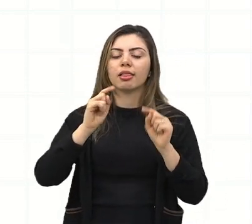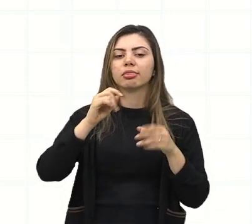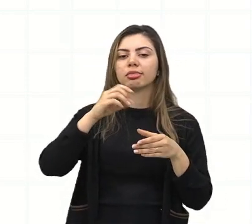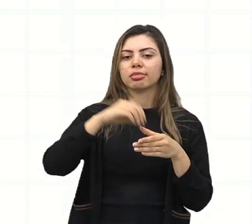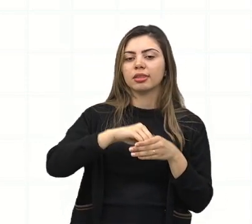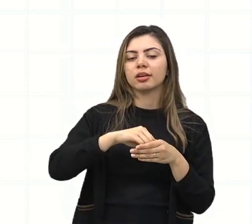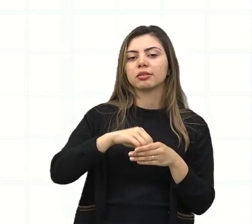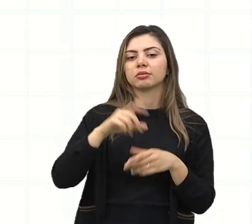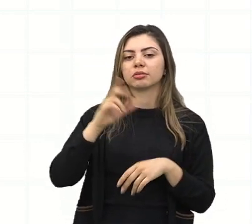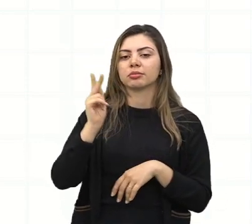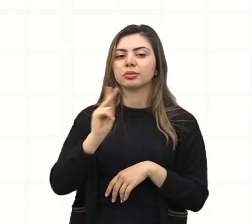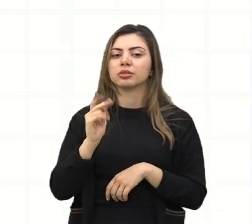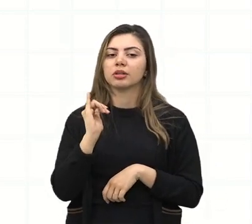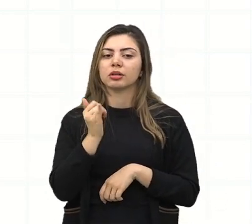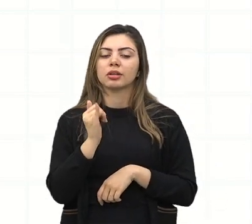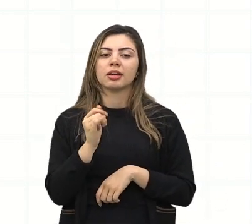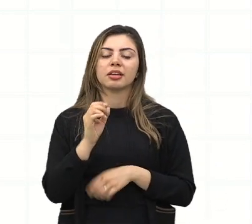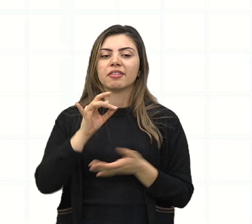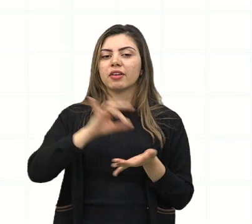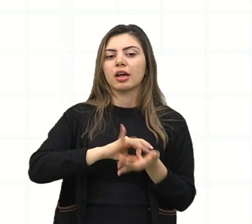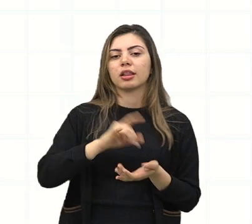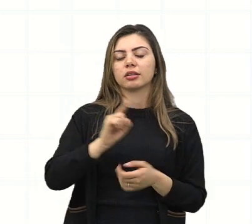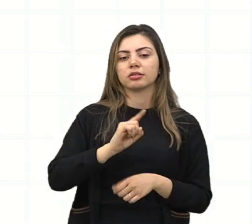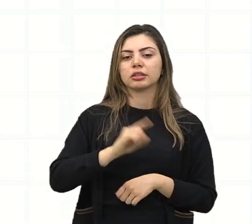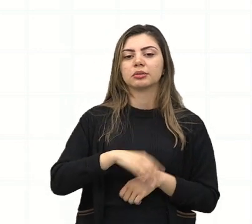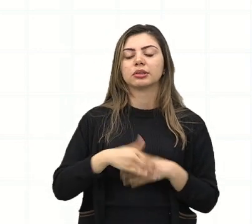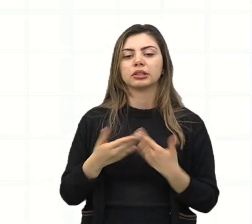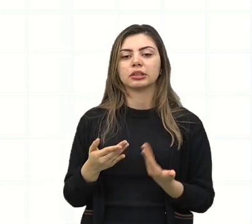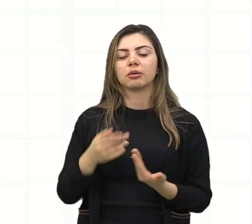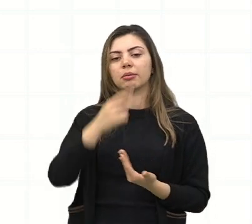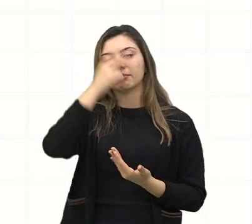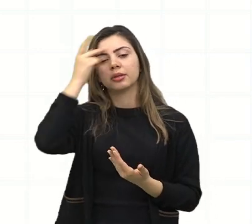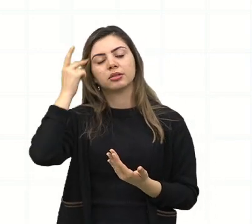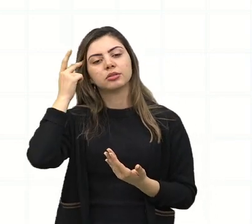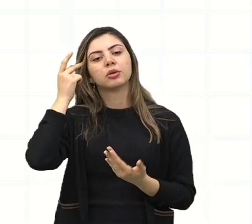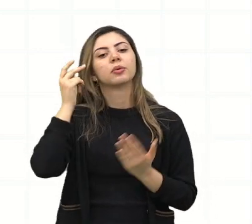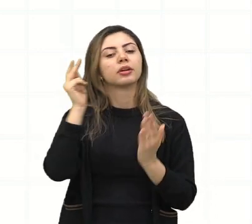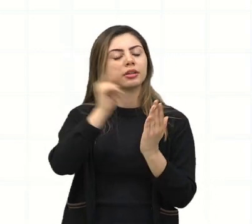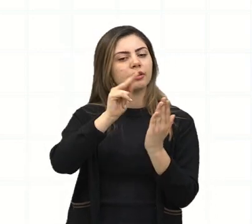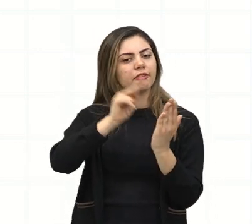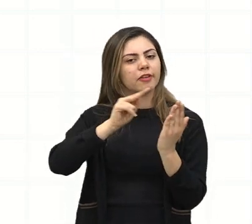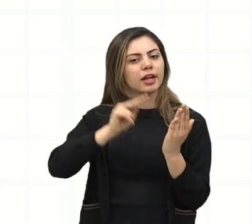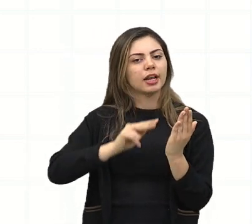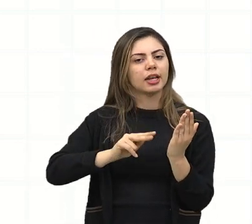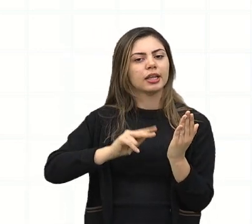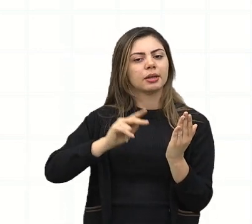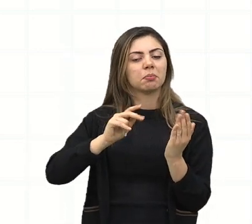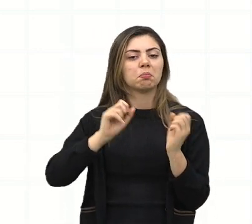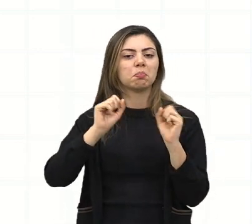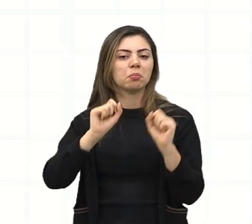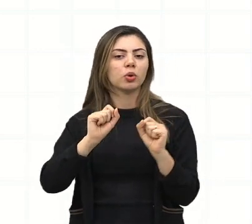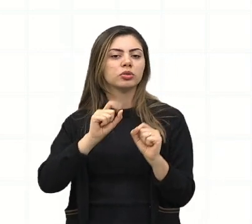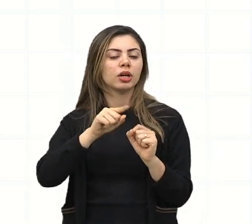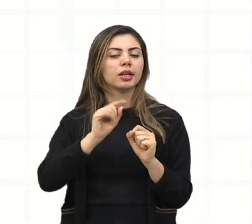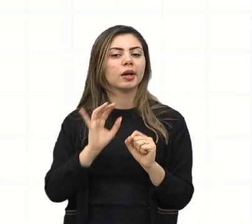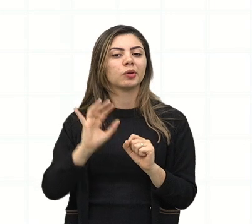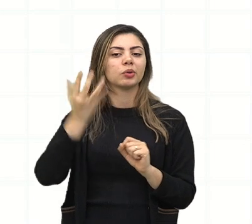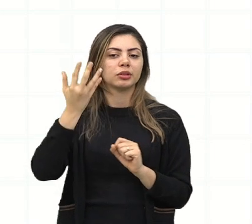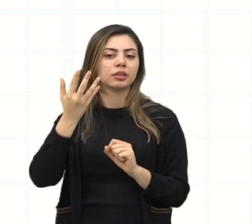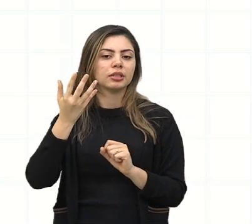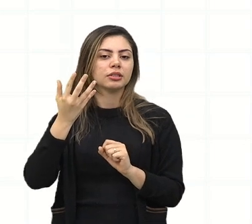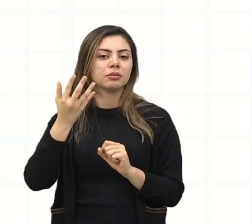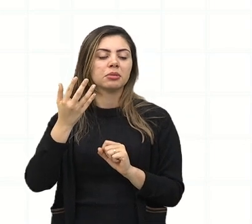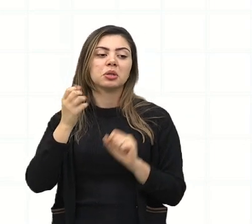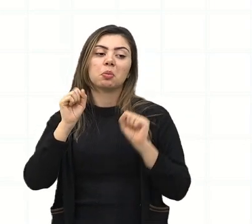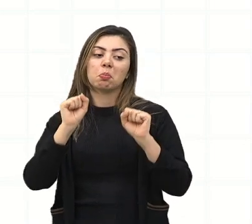uma narrativa ficcional, dando ao leitor a ideia de que tais acontecimentos são